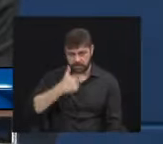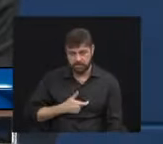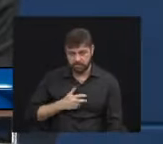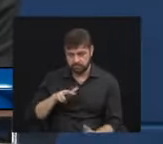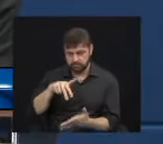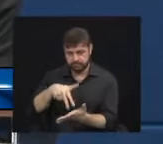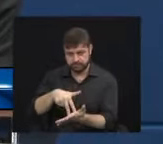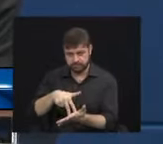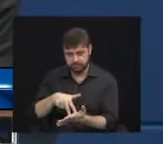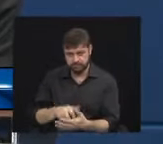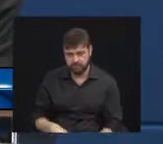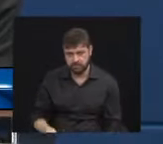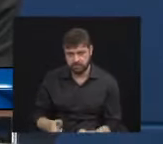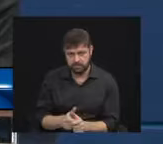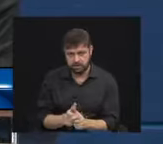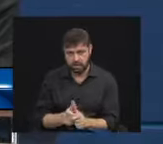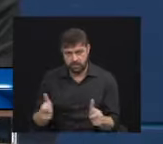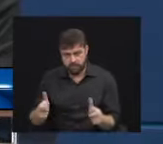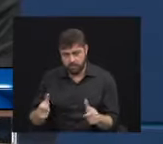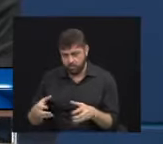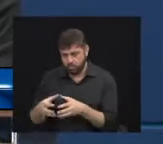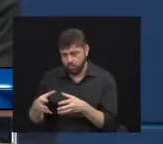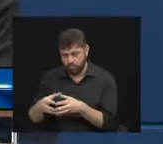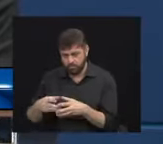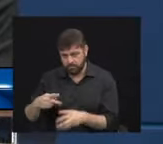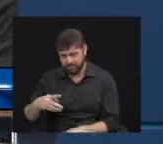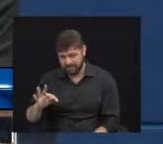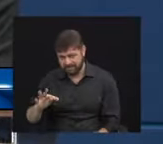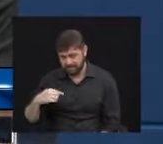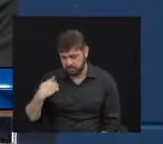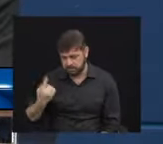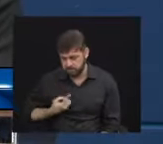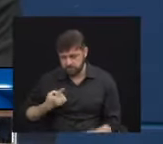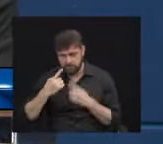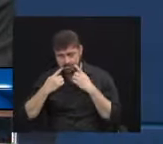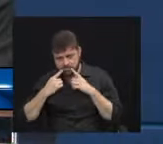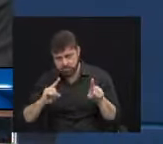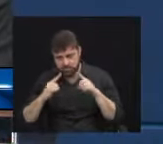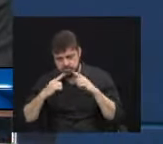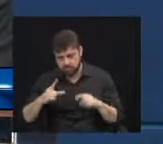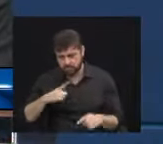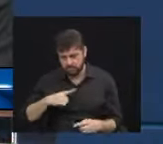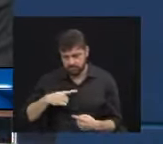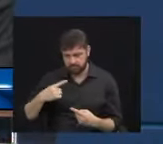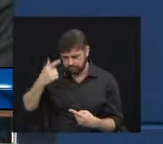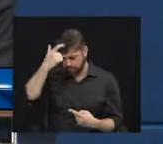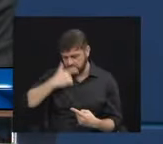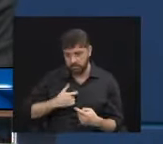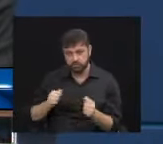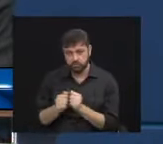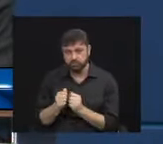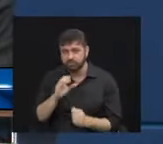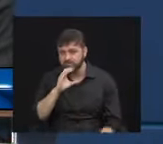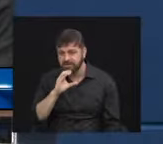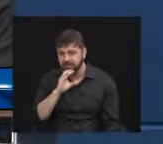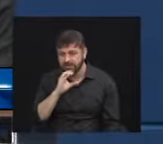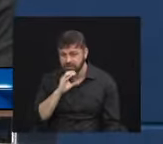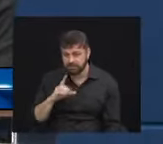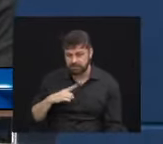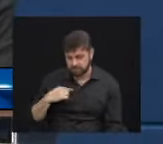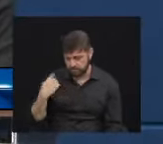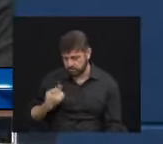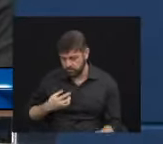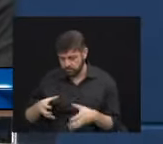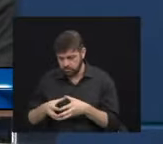em nome da maior bancada de esquerda dessa casa, uma bancada de oposição composta por mim, pelo vereador Carlão do PT, bancada que tem